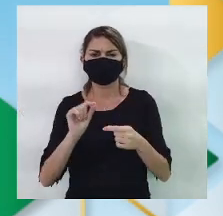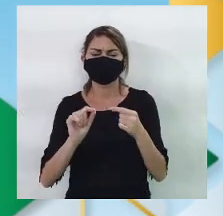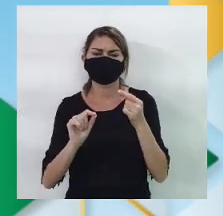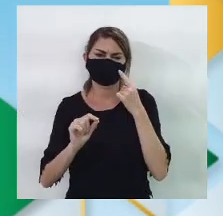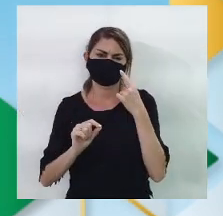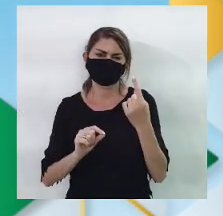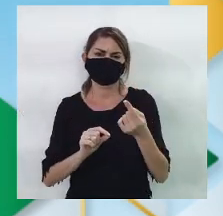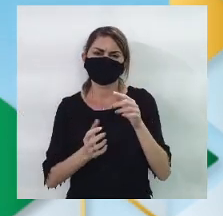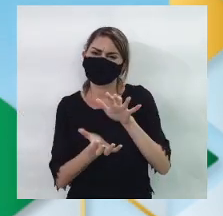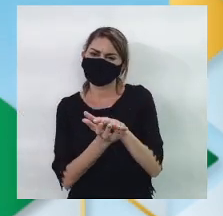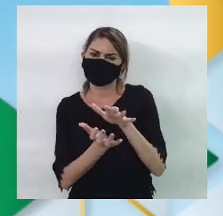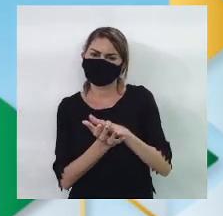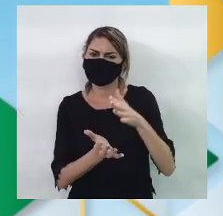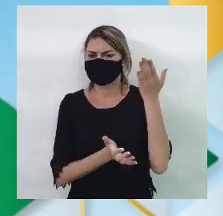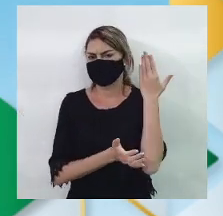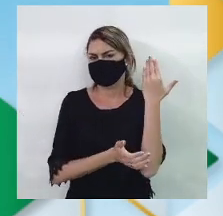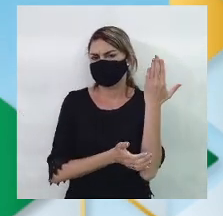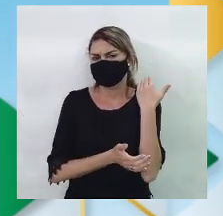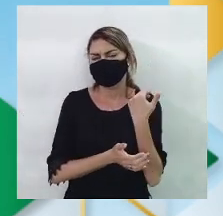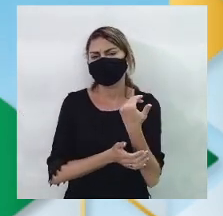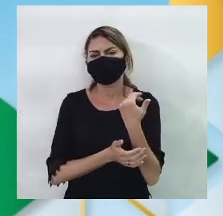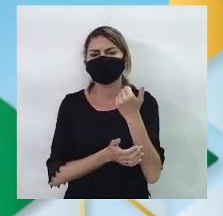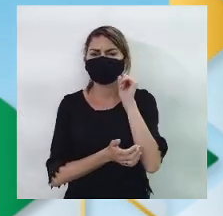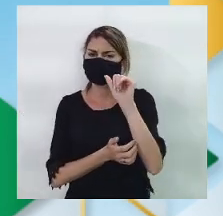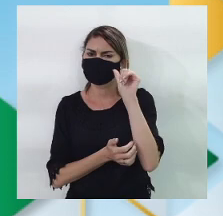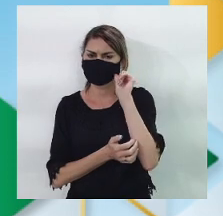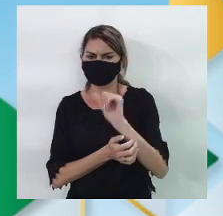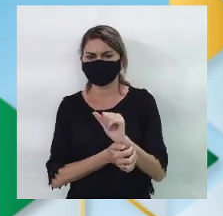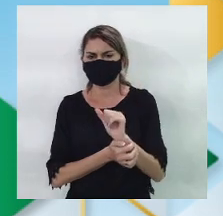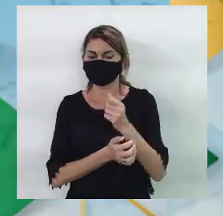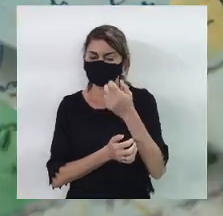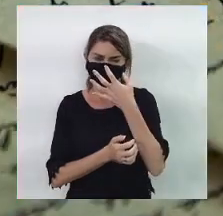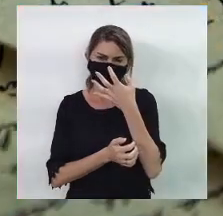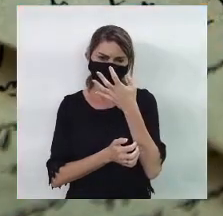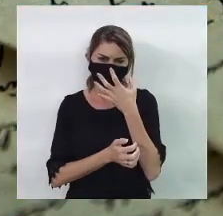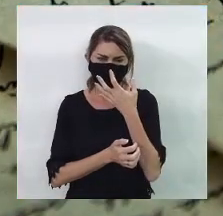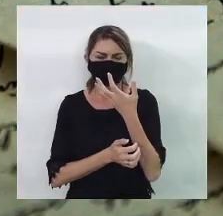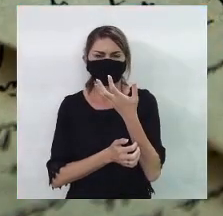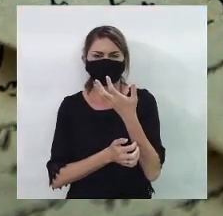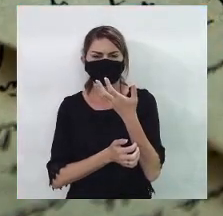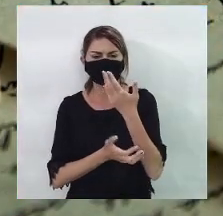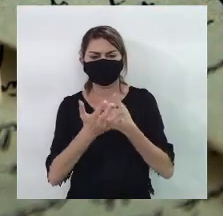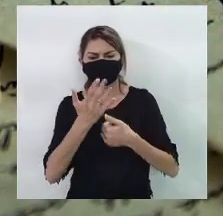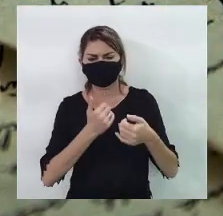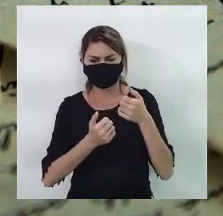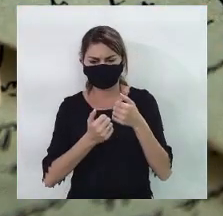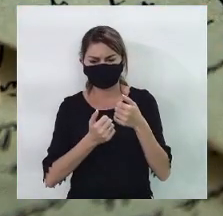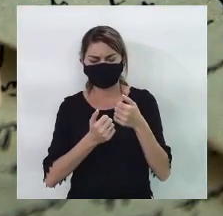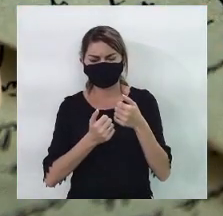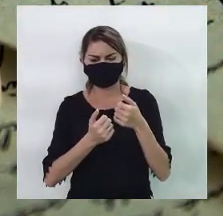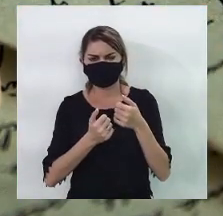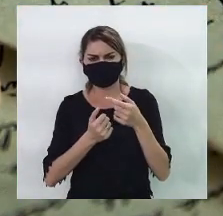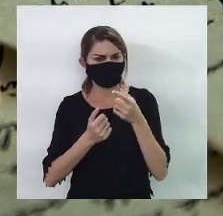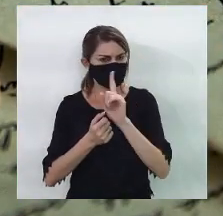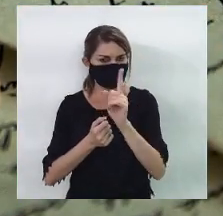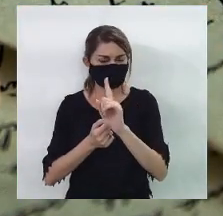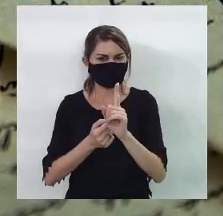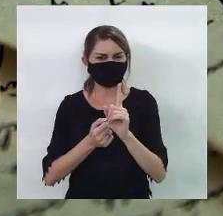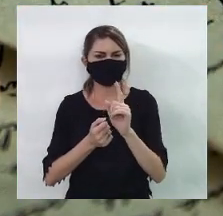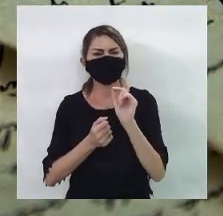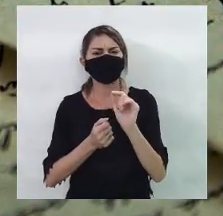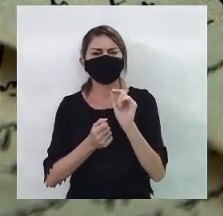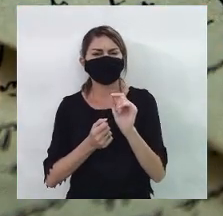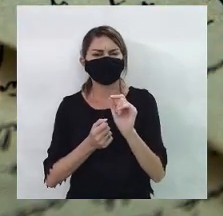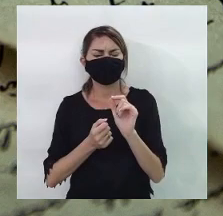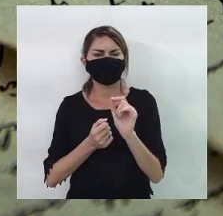os pernambucanos do passado, sobretudo as mulheres. Vejam só, alimentar-se daquilo que deixou em especial as